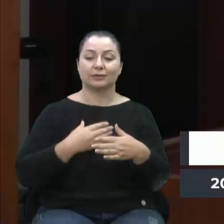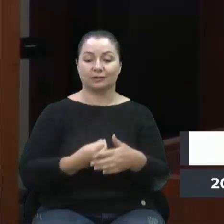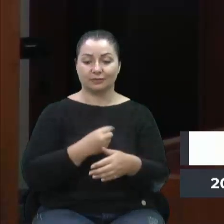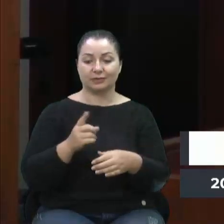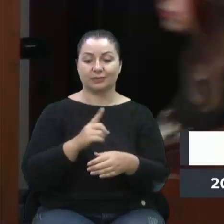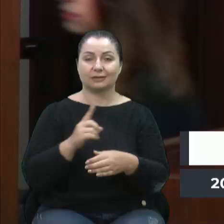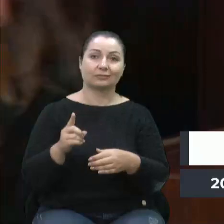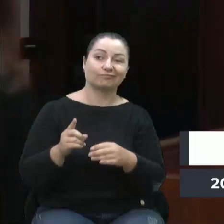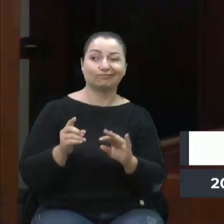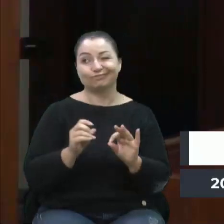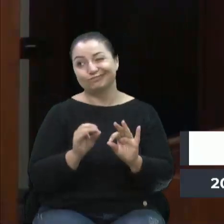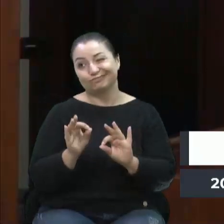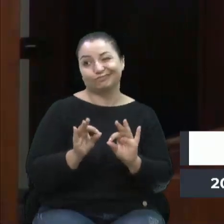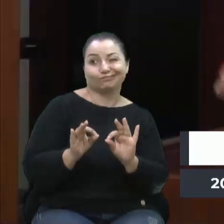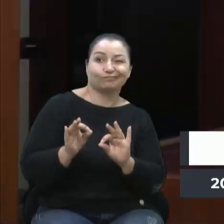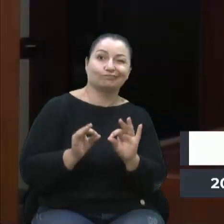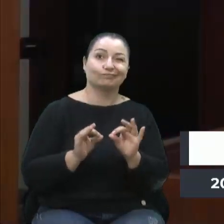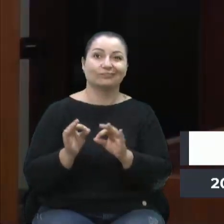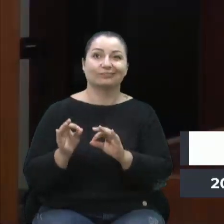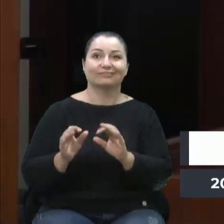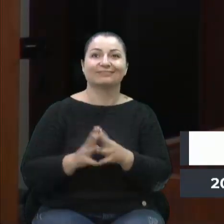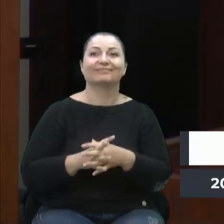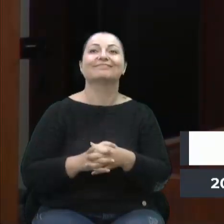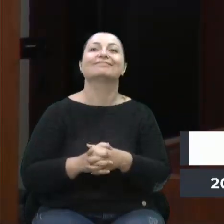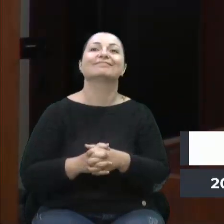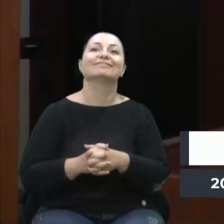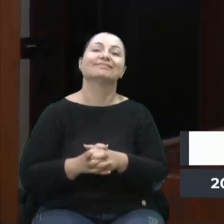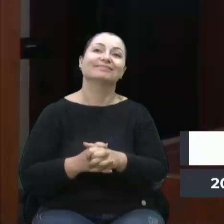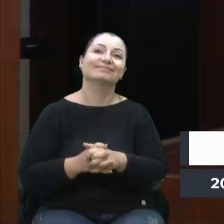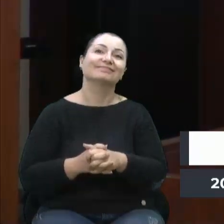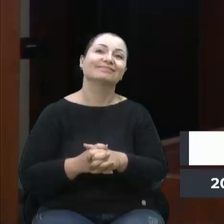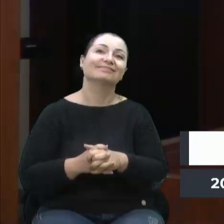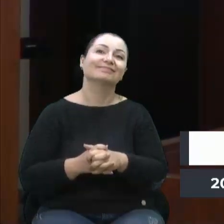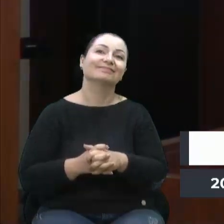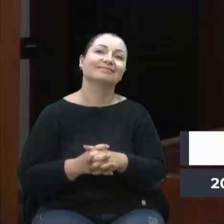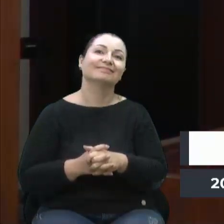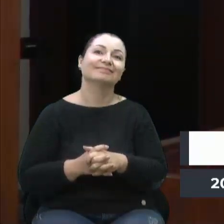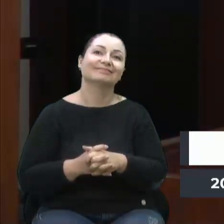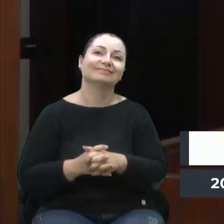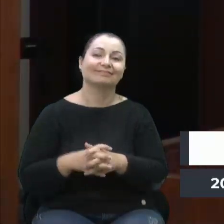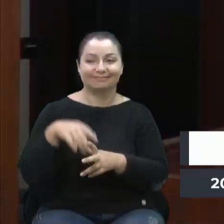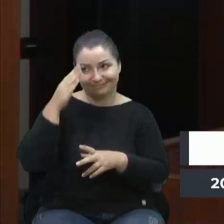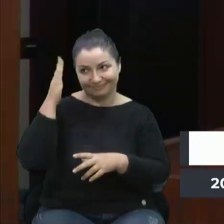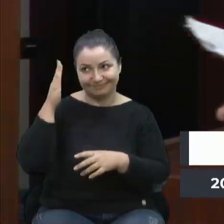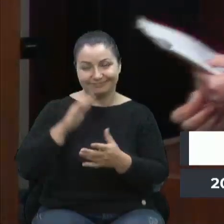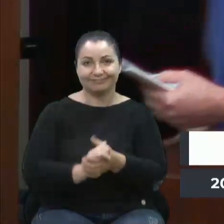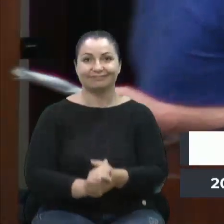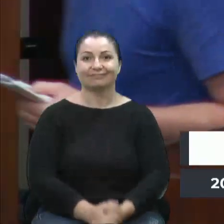difícil a gente tentar entender algumas lógicas. Tá bom? Era isso, senhora presidente, muito obrigado.